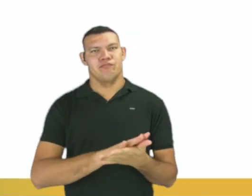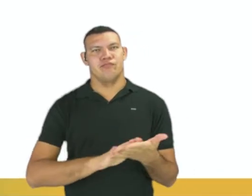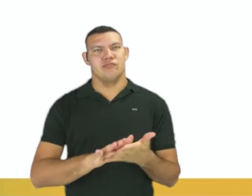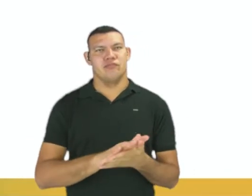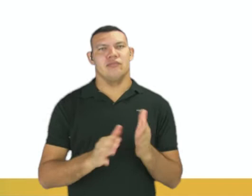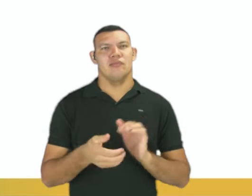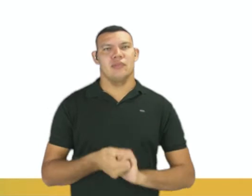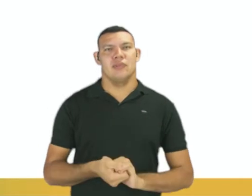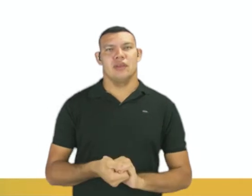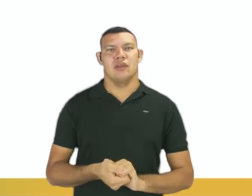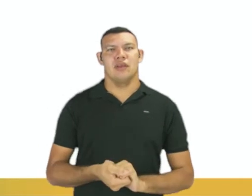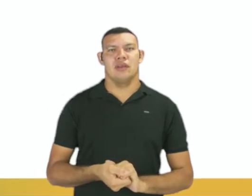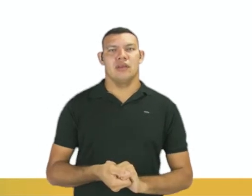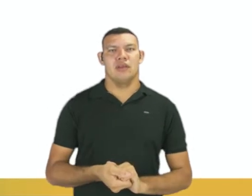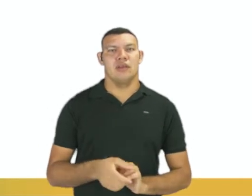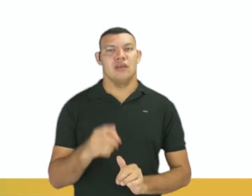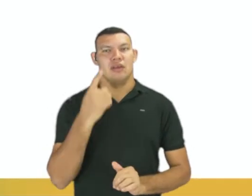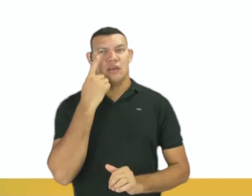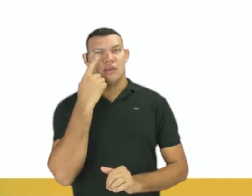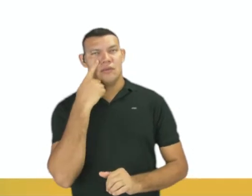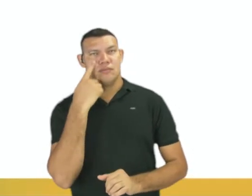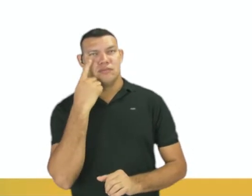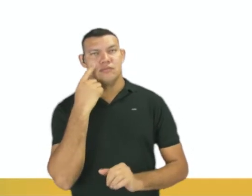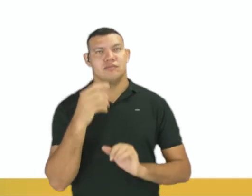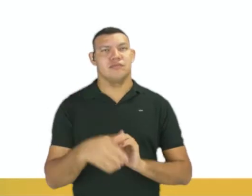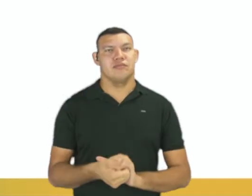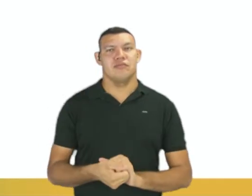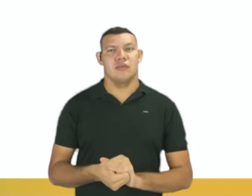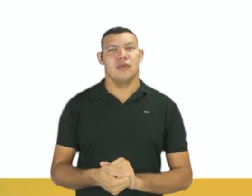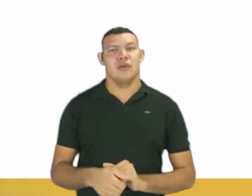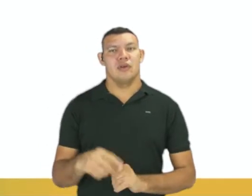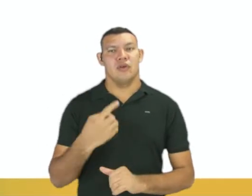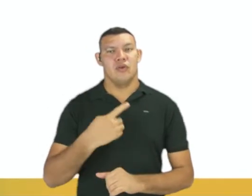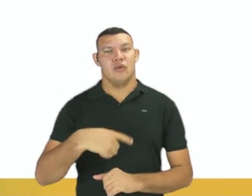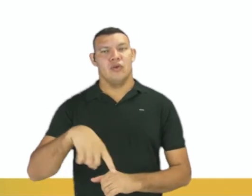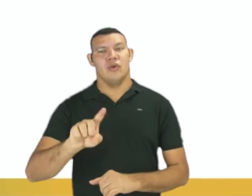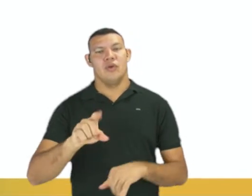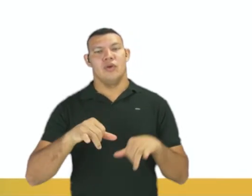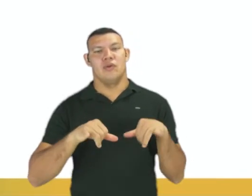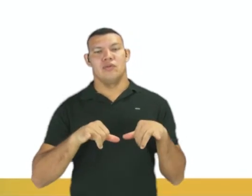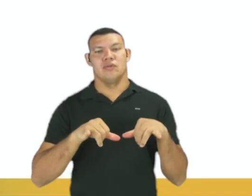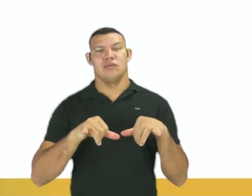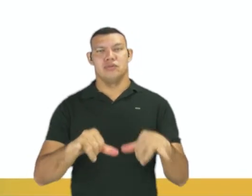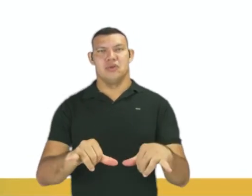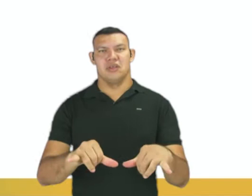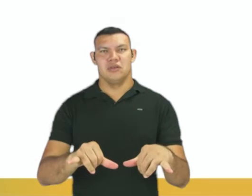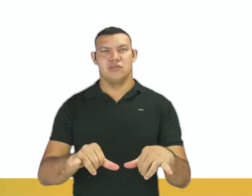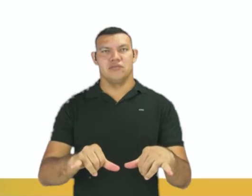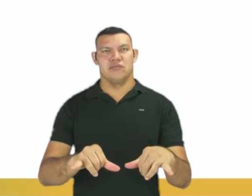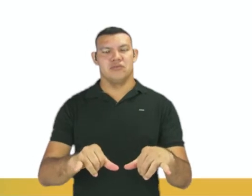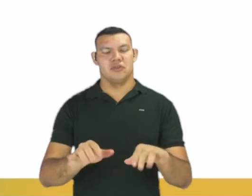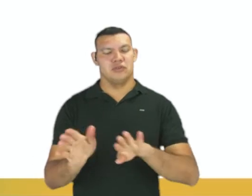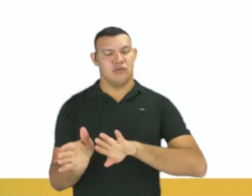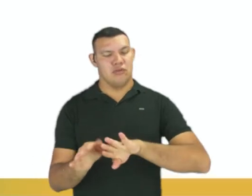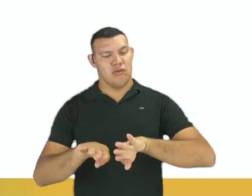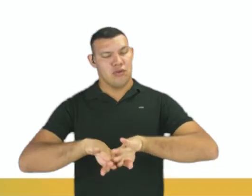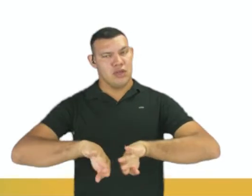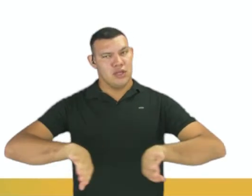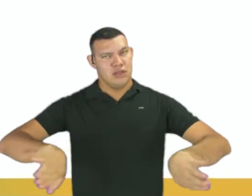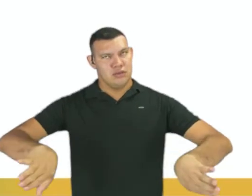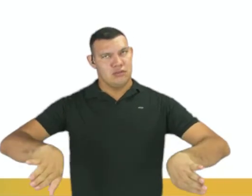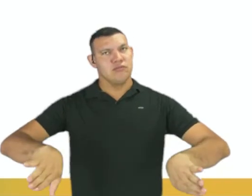poderia vir separada e sem o resto da oração da sem a outra oração porque uma frase com sentido completo